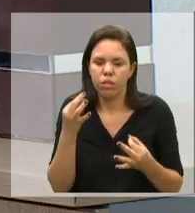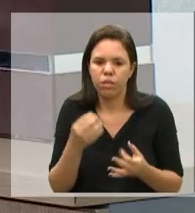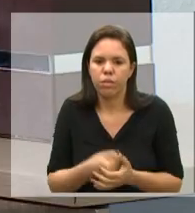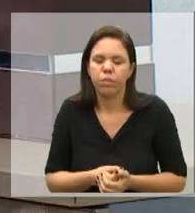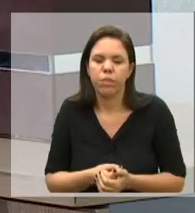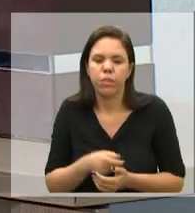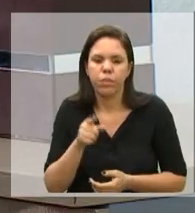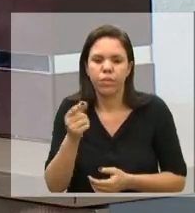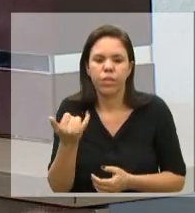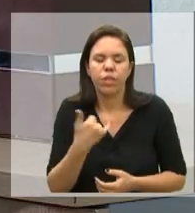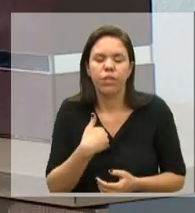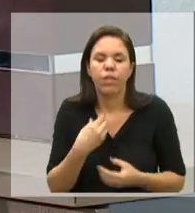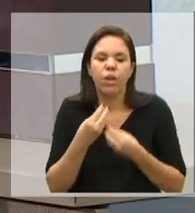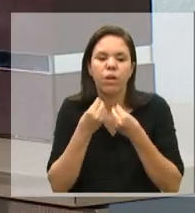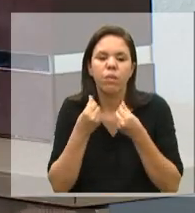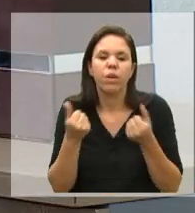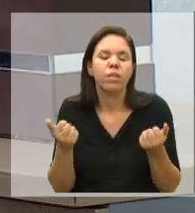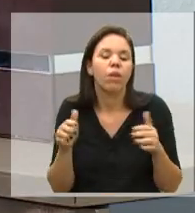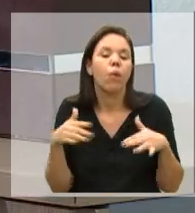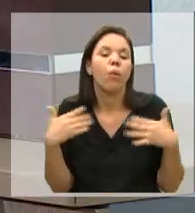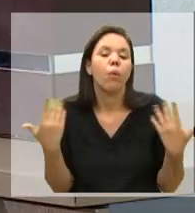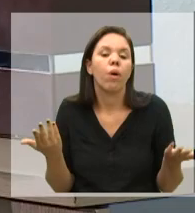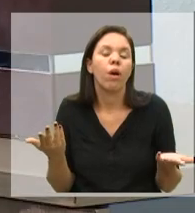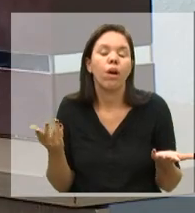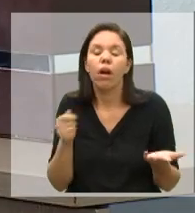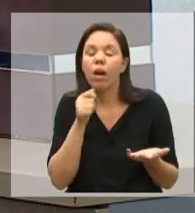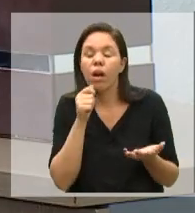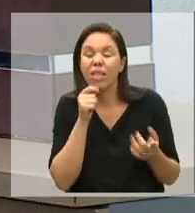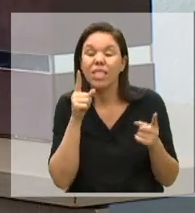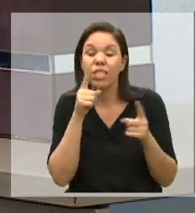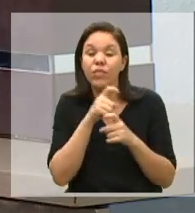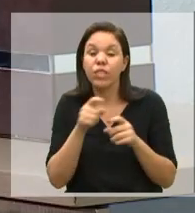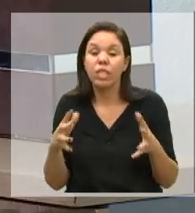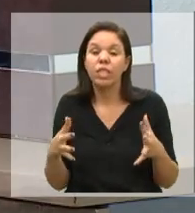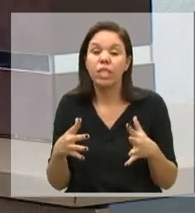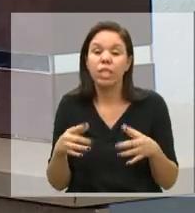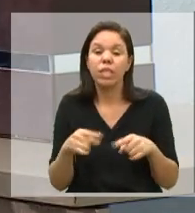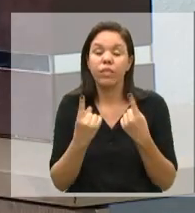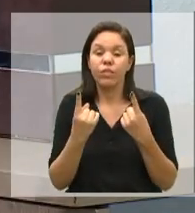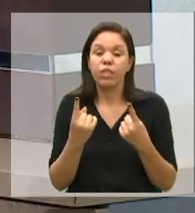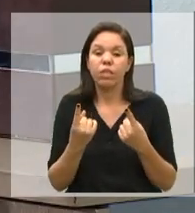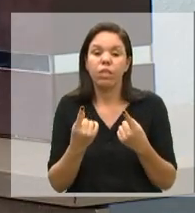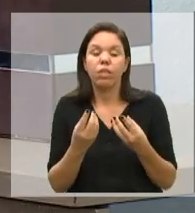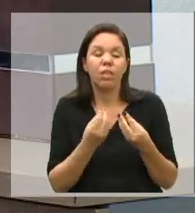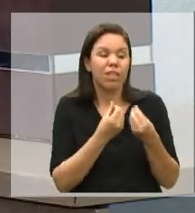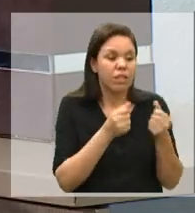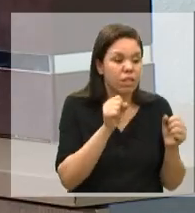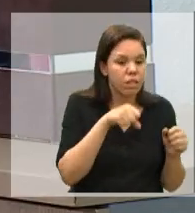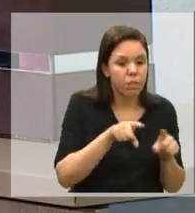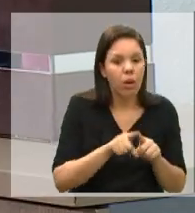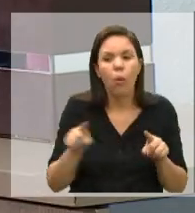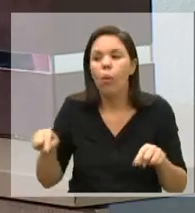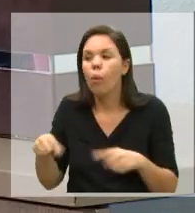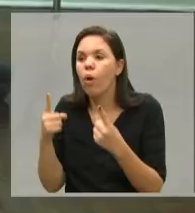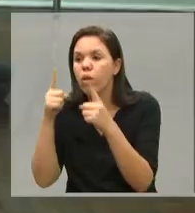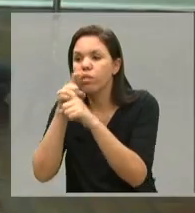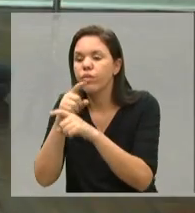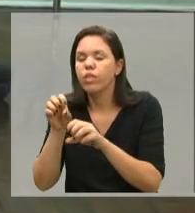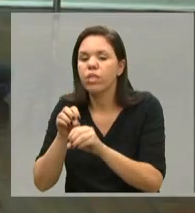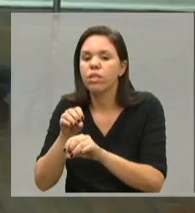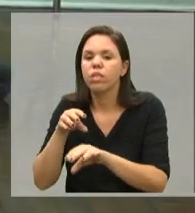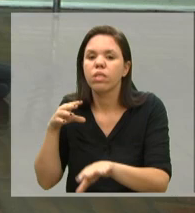Agora, você falou da qualidade, quais são ainda os desafios? A qualidade é um deles. Quais os desafios desse tipo de ensino?